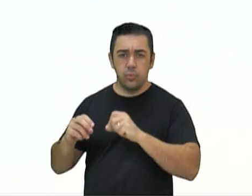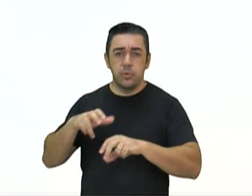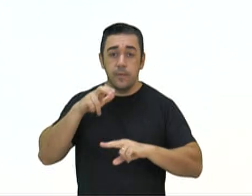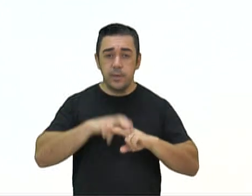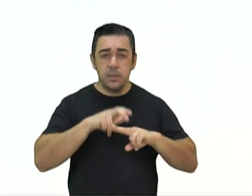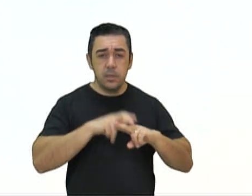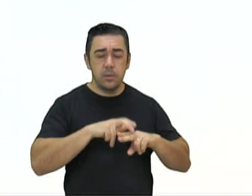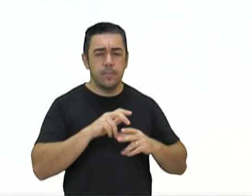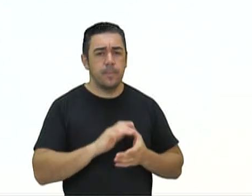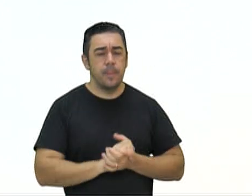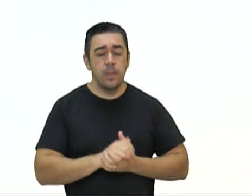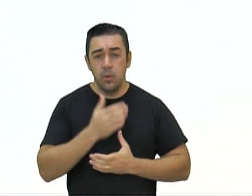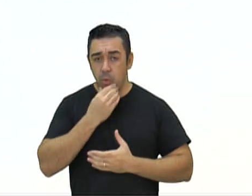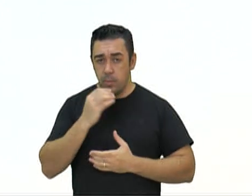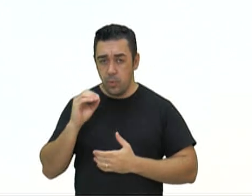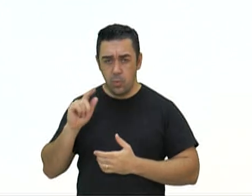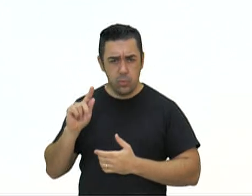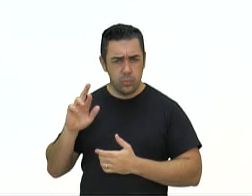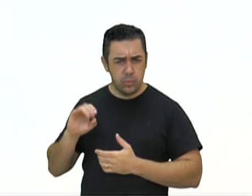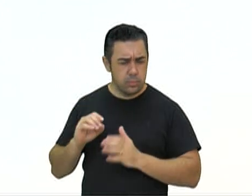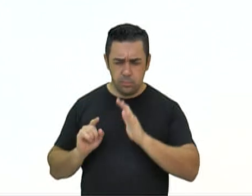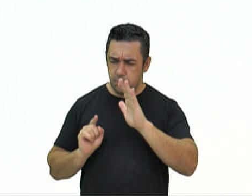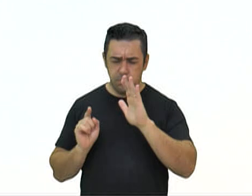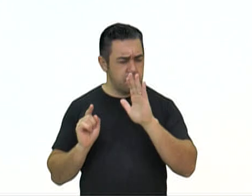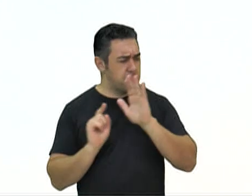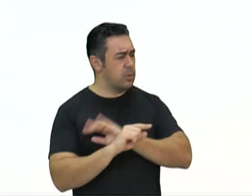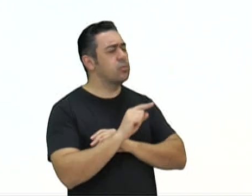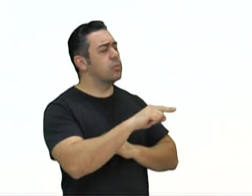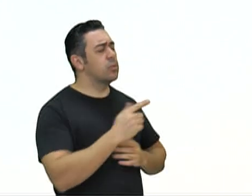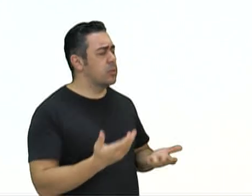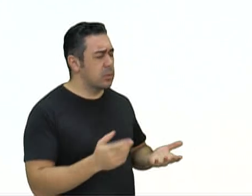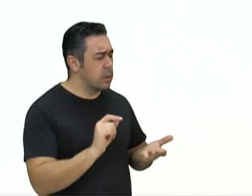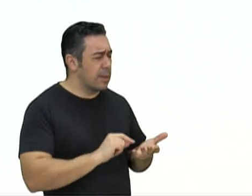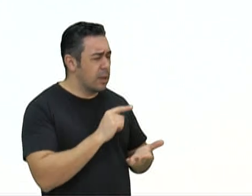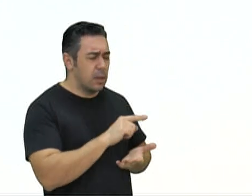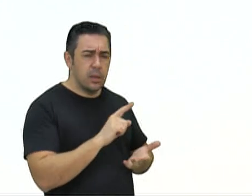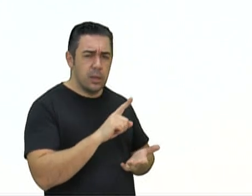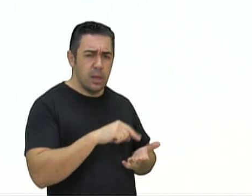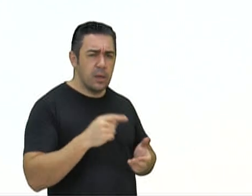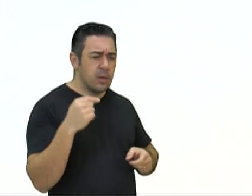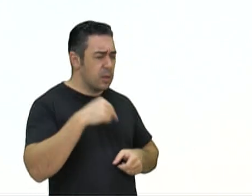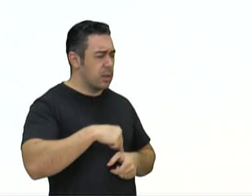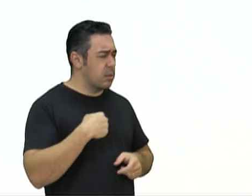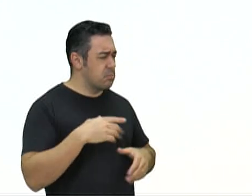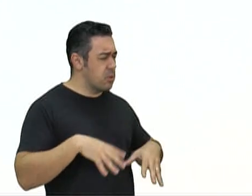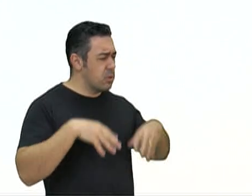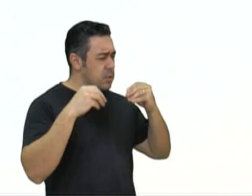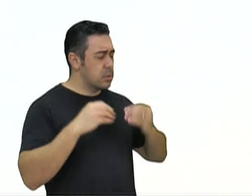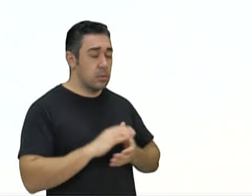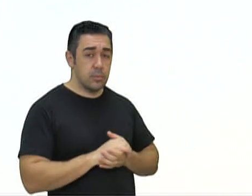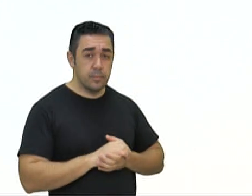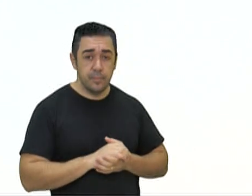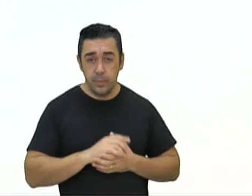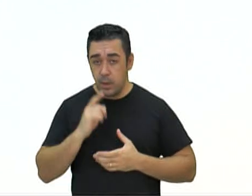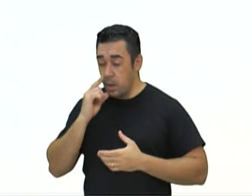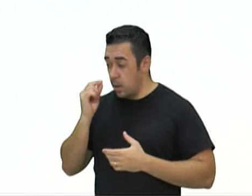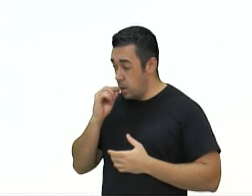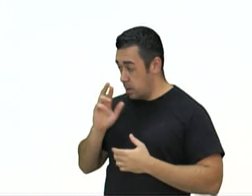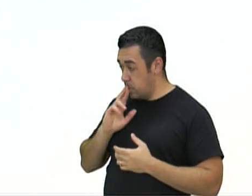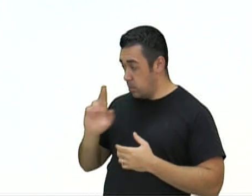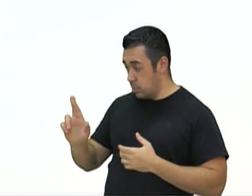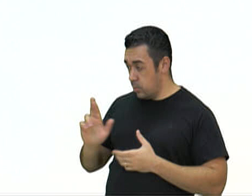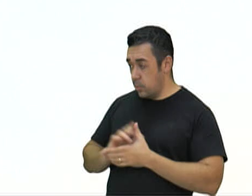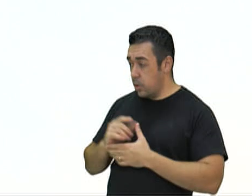descansar. O ogre, ao vê-lo, perguntou: "Quem és tu? E que fazes no meu castelo?" Ao que o gato